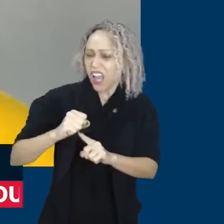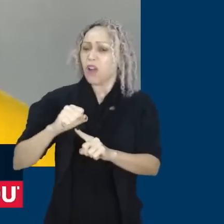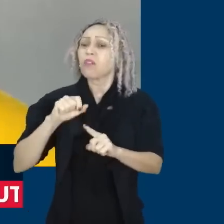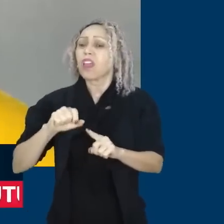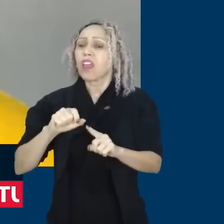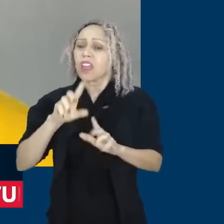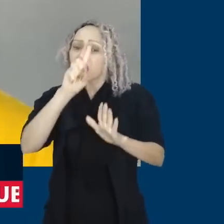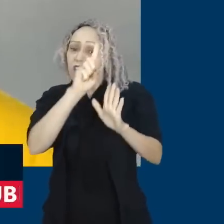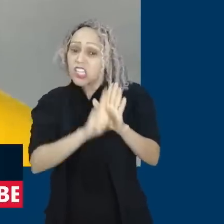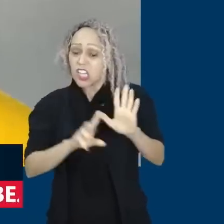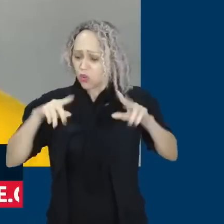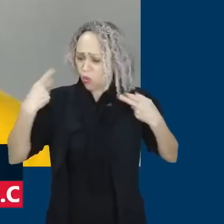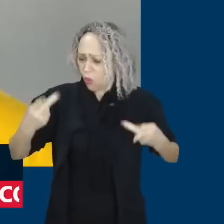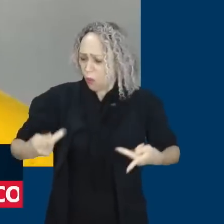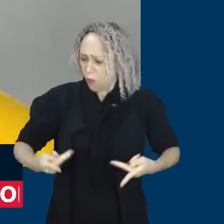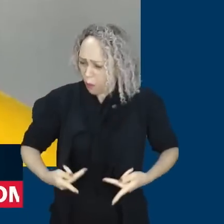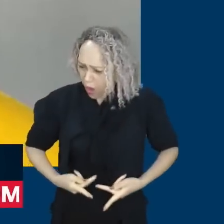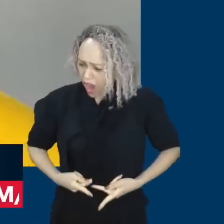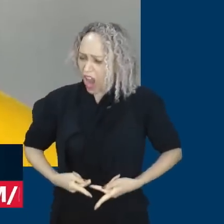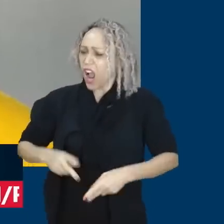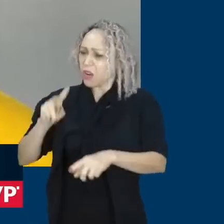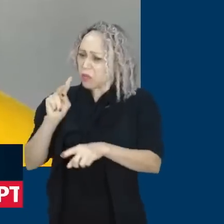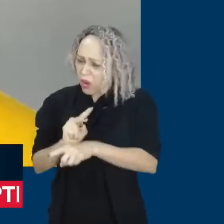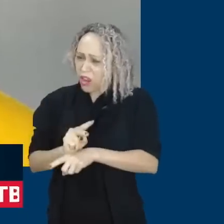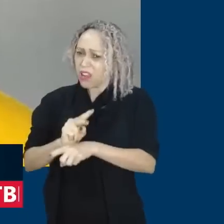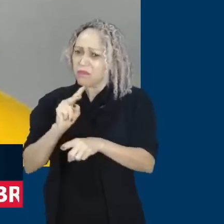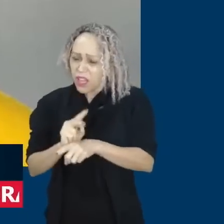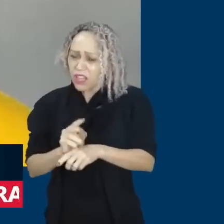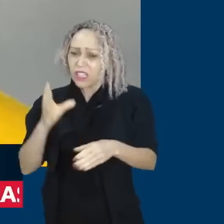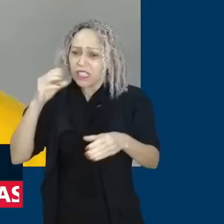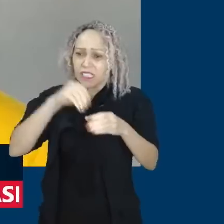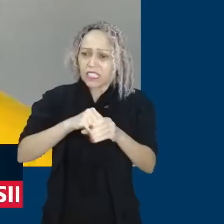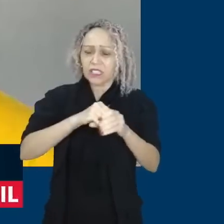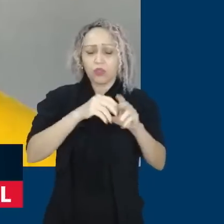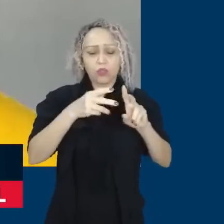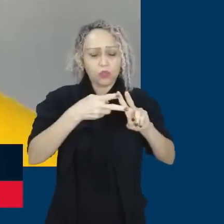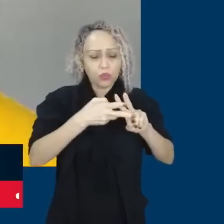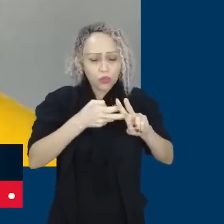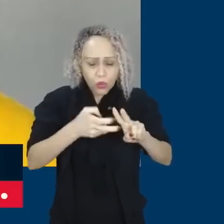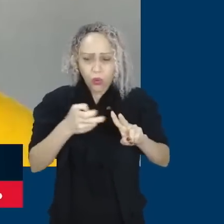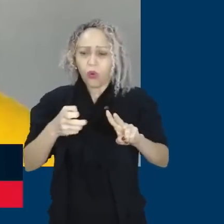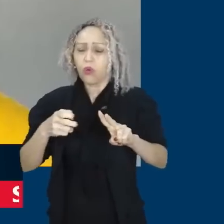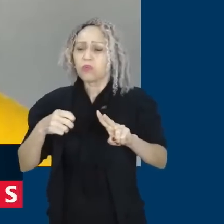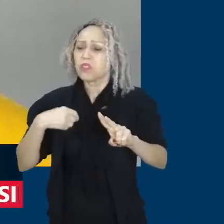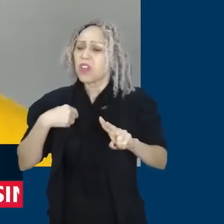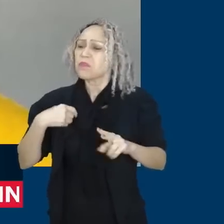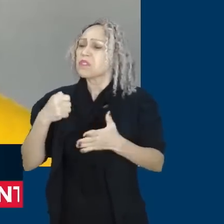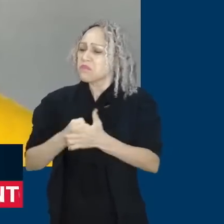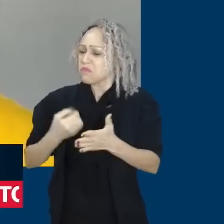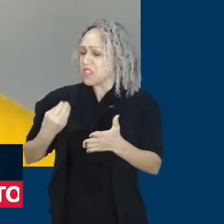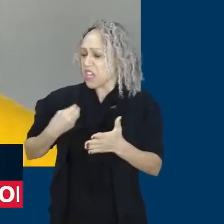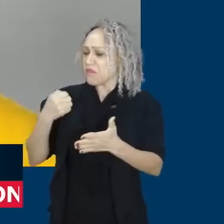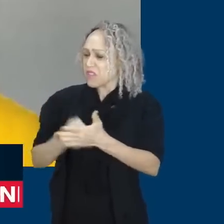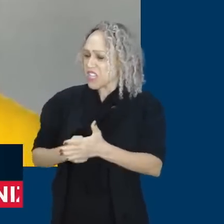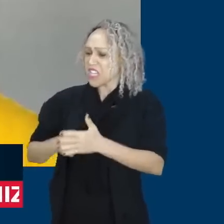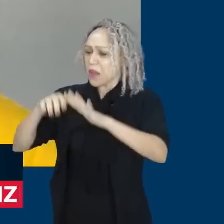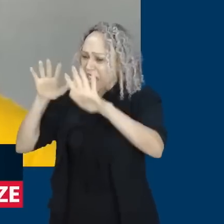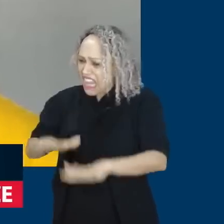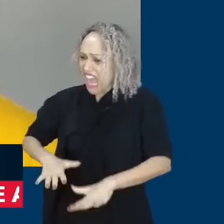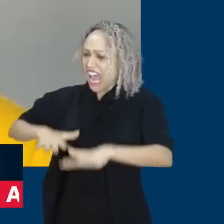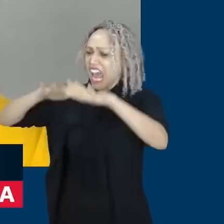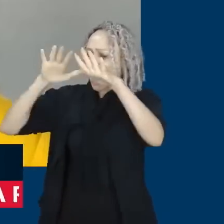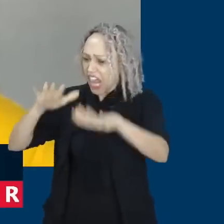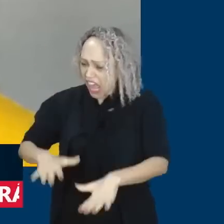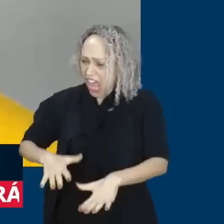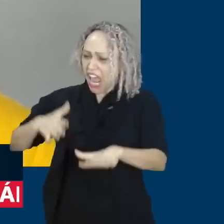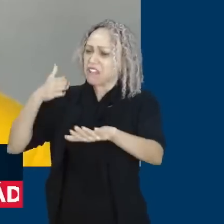construção do Sistema Único de Saúde, dentro das passeatas, das reuniões, né? Eu vi que o Kioro estava